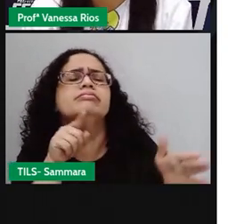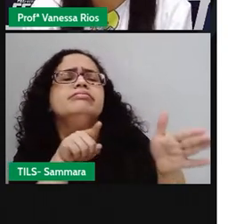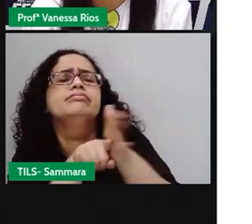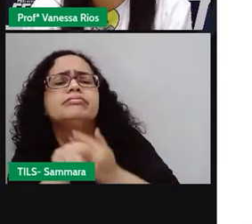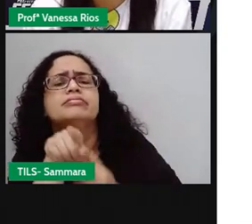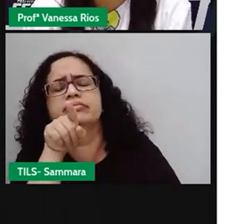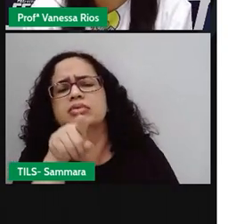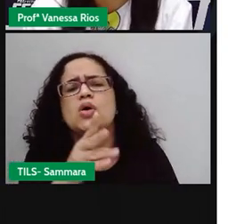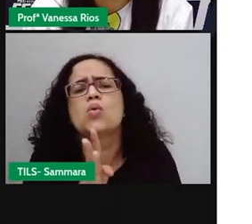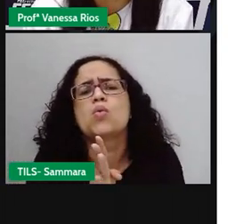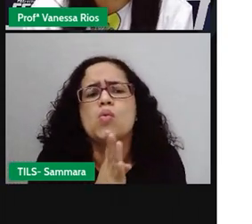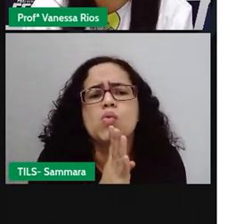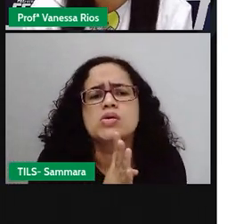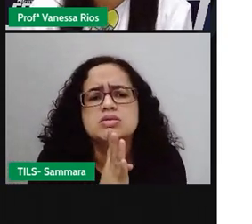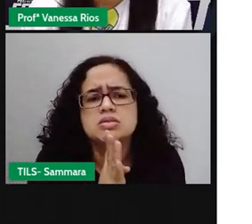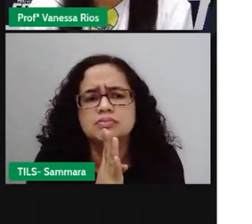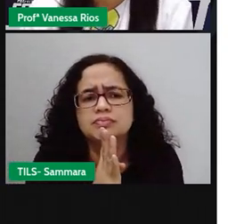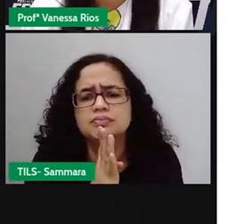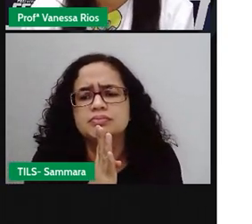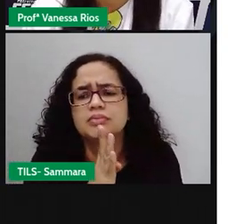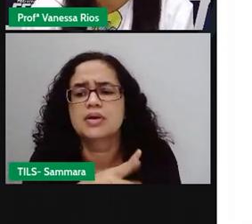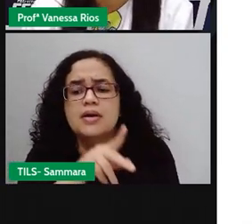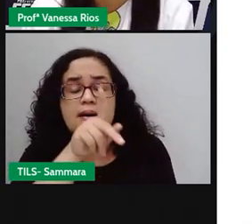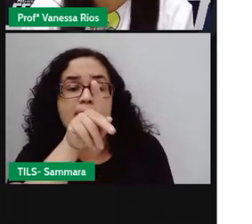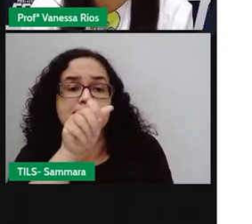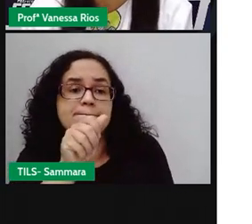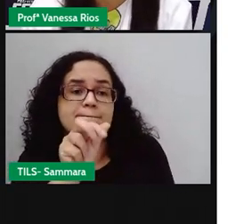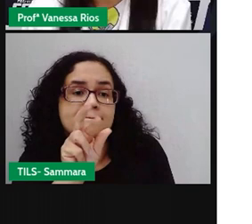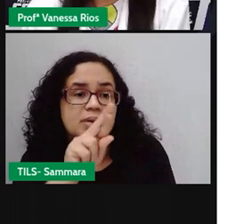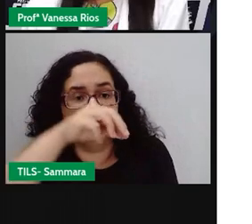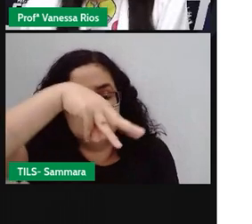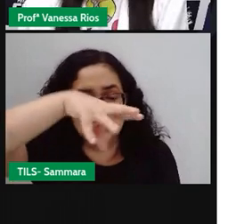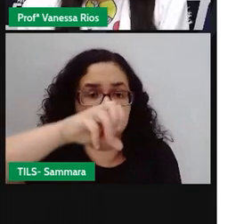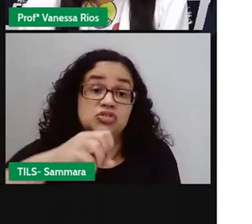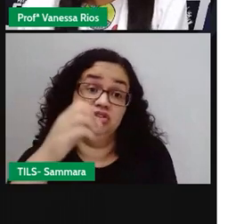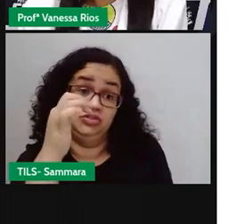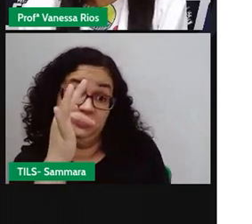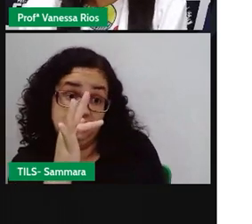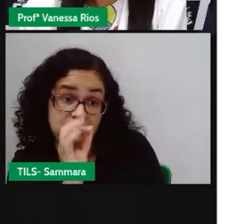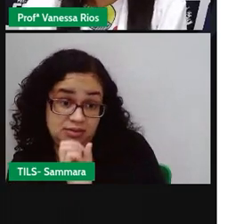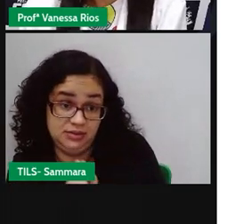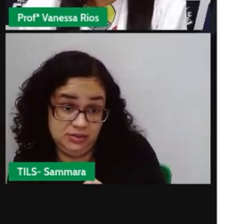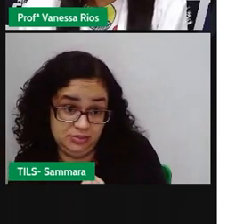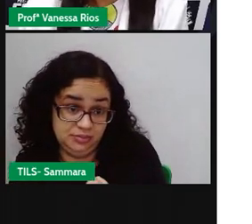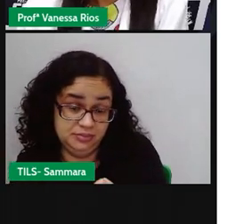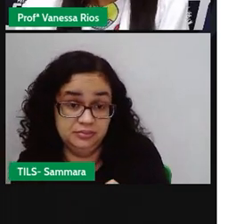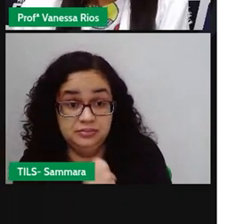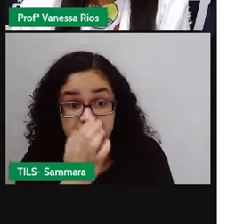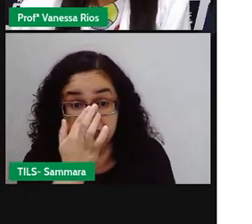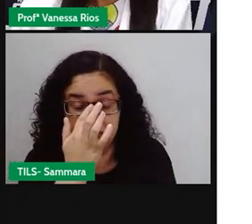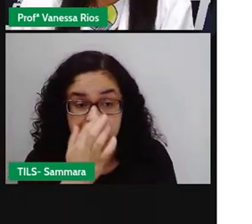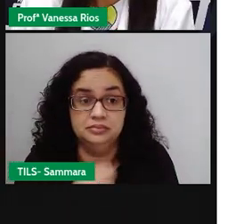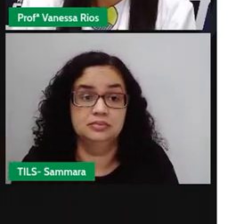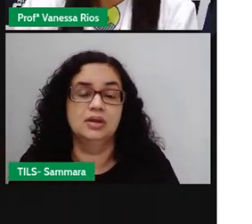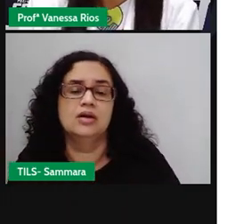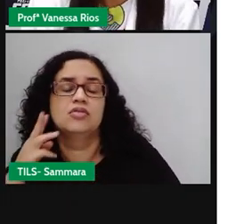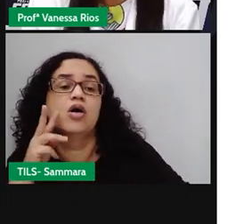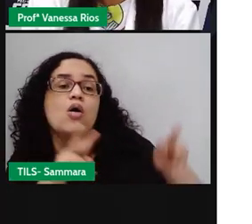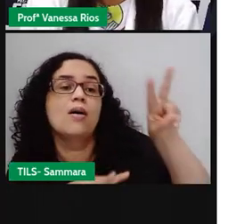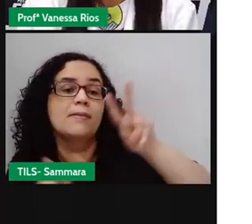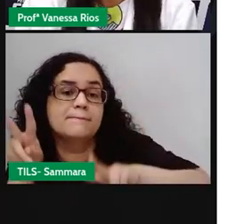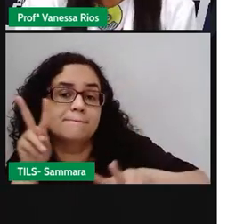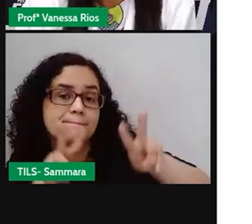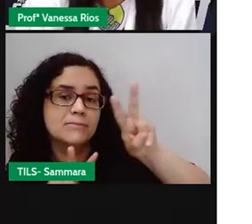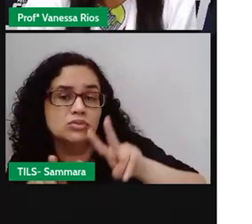pergunta: você conhece os patrimônios de Feira de Santana? A gente observa